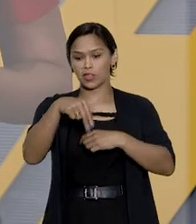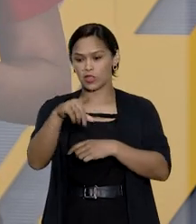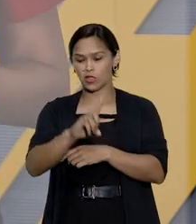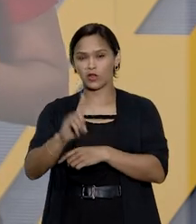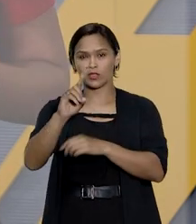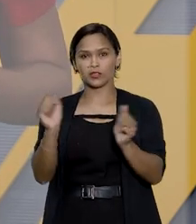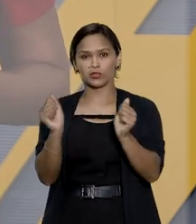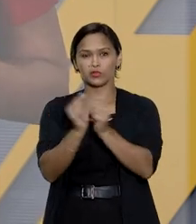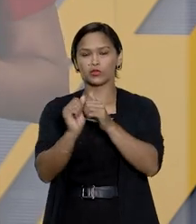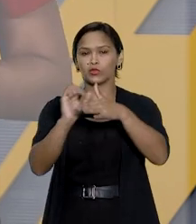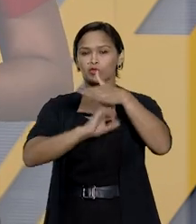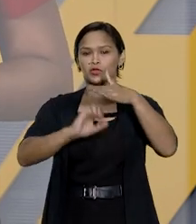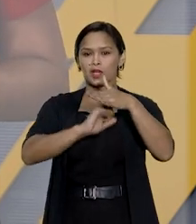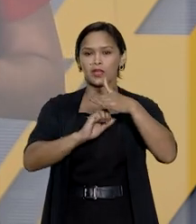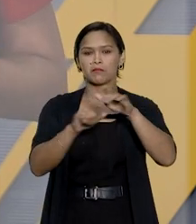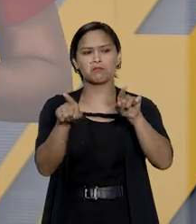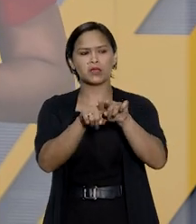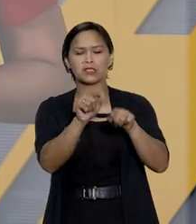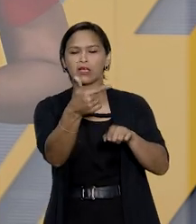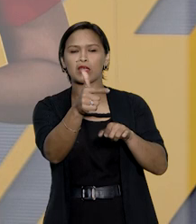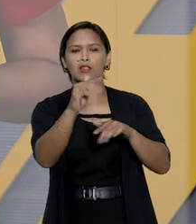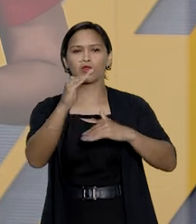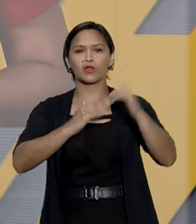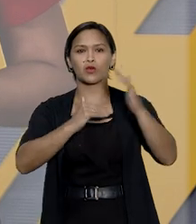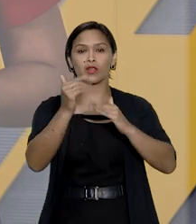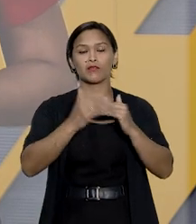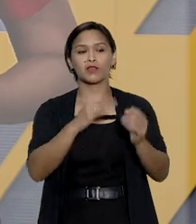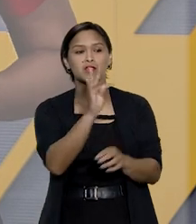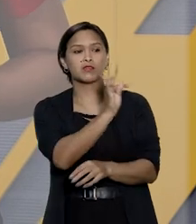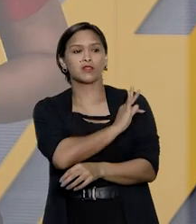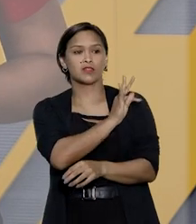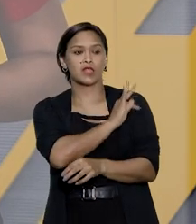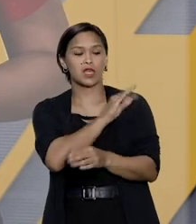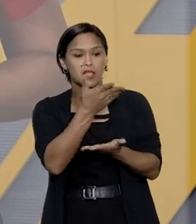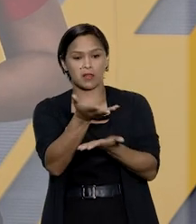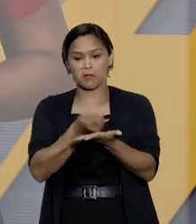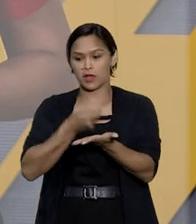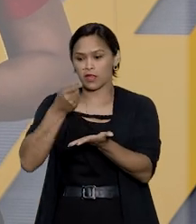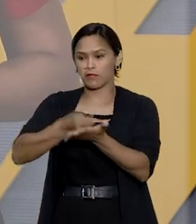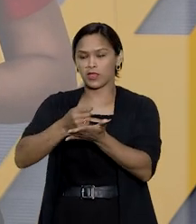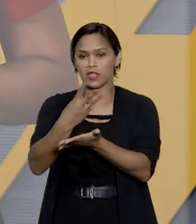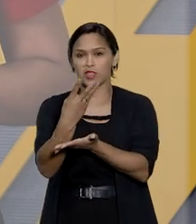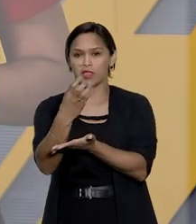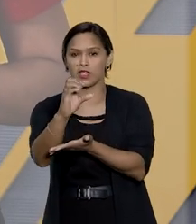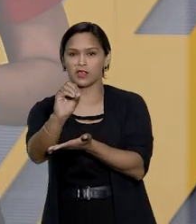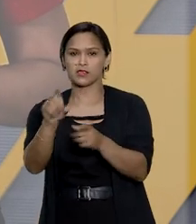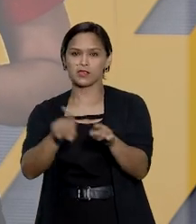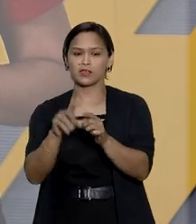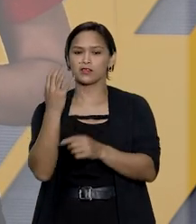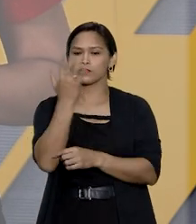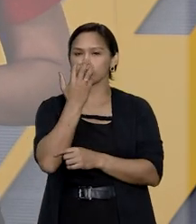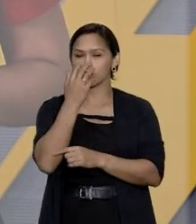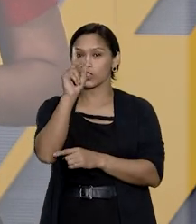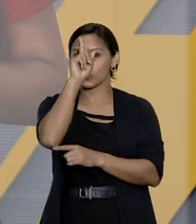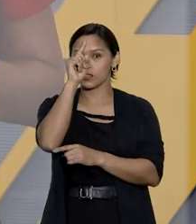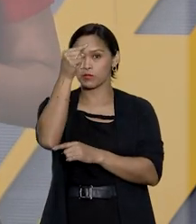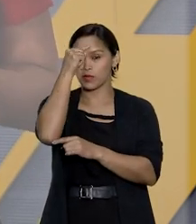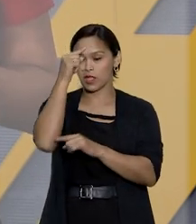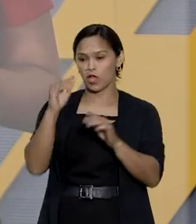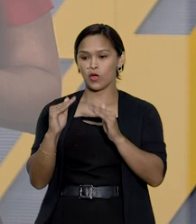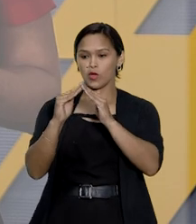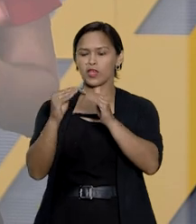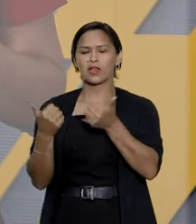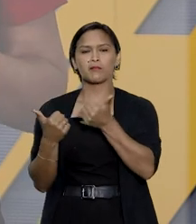Nordeste, junto à empresa em tese sem qualificação técnica, para aquisição de 300 ventiladores hospitalares